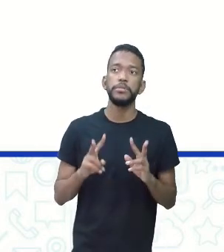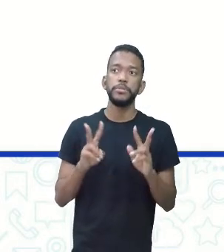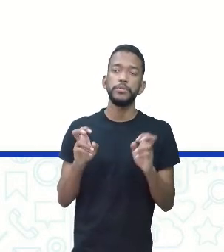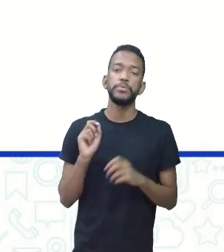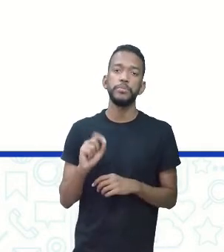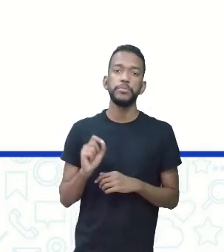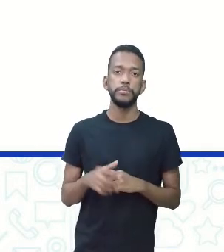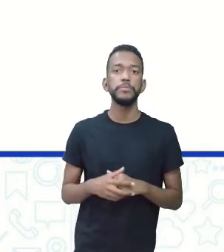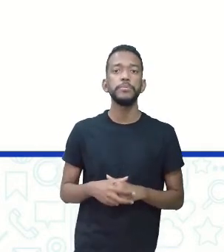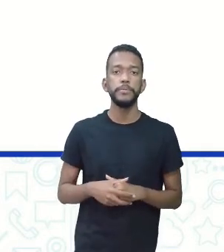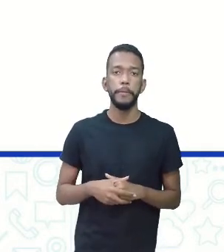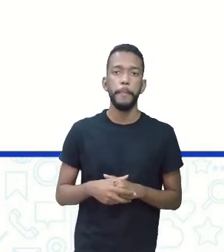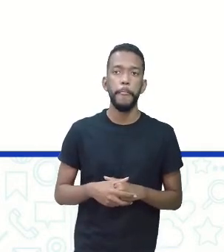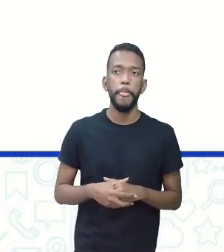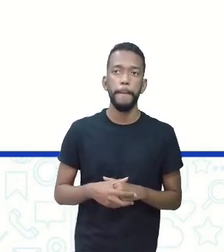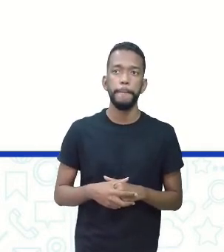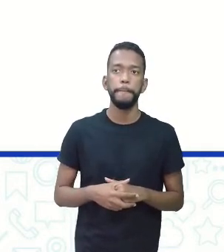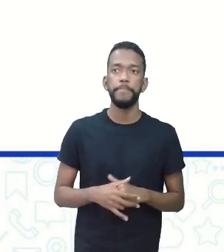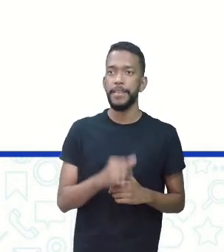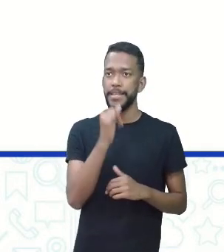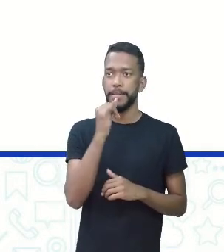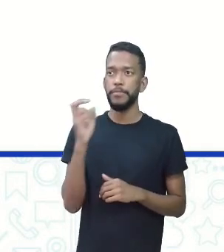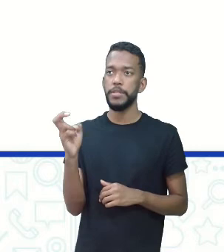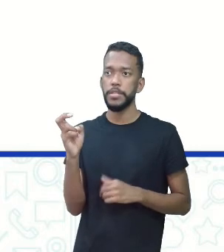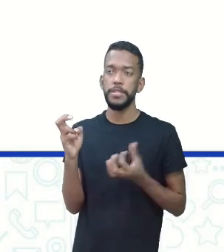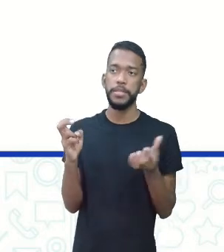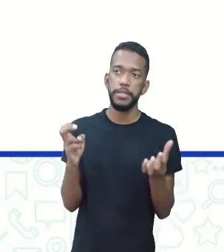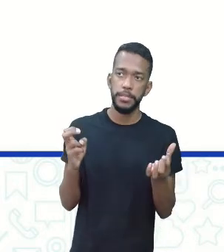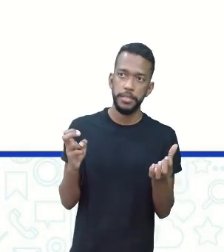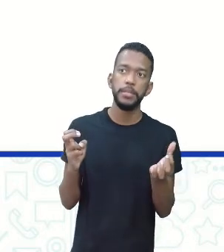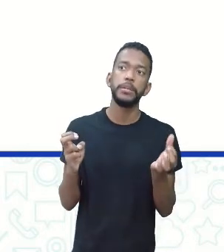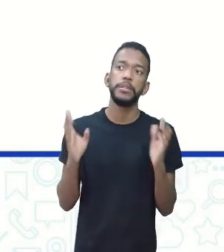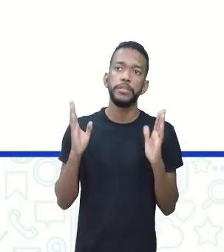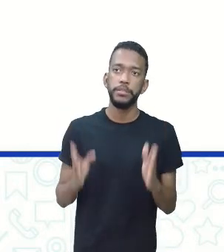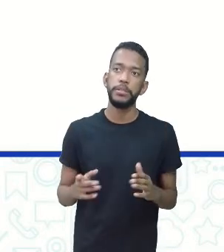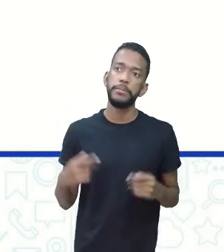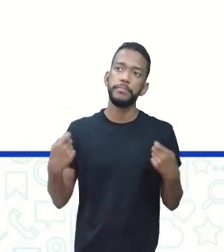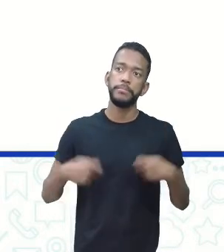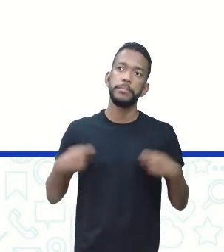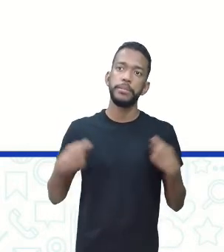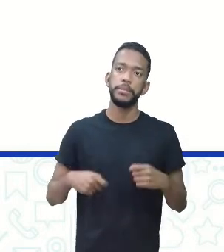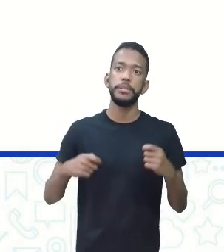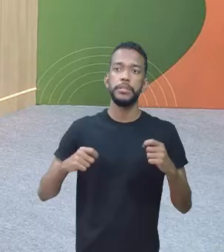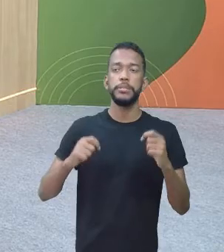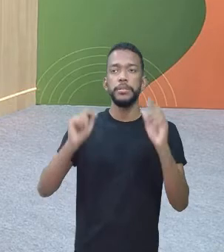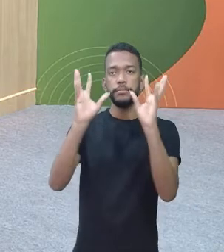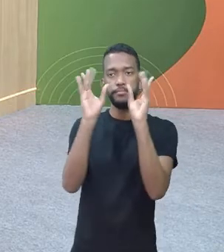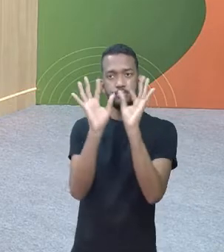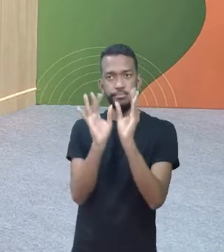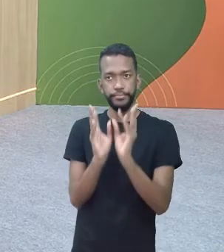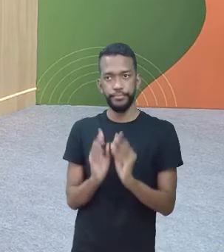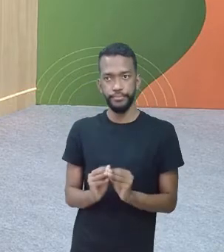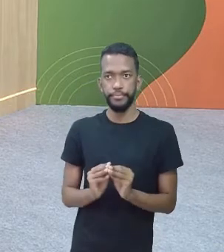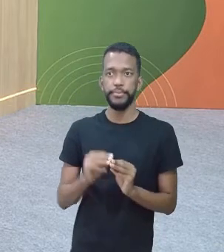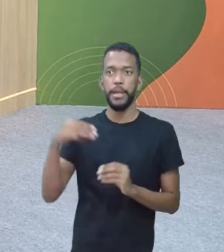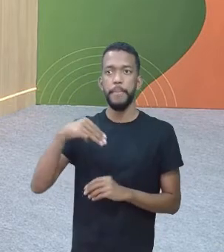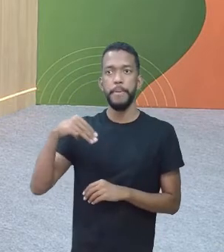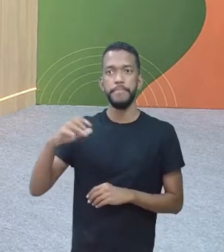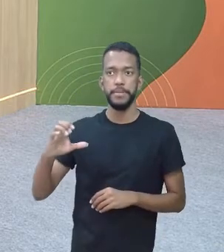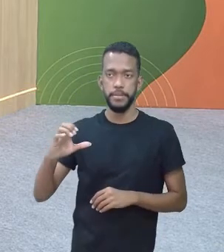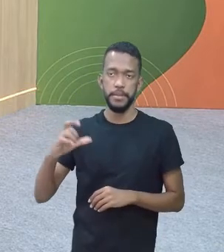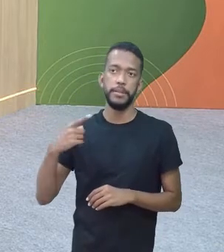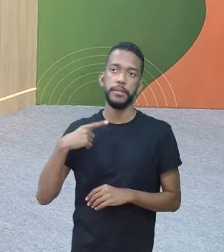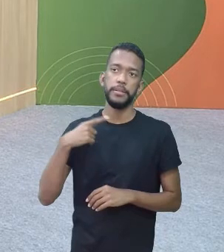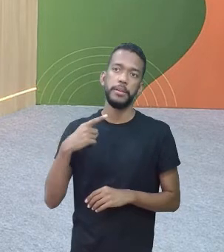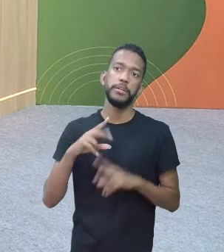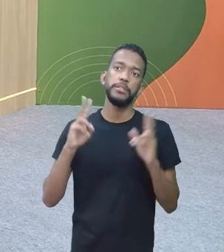o MMC. Então, 5 e 6, ó, a gente vai decompor, né? E decompondo esses números em fatores primos, a